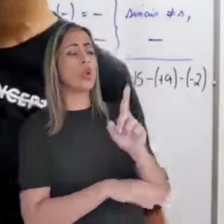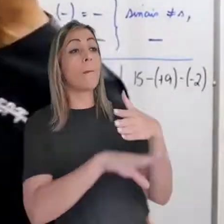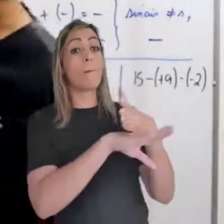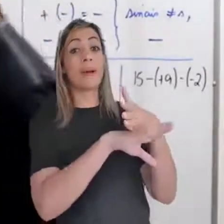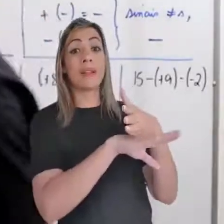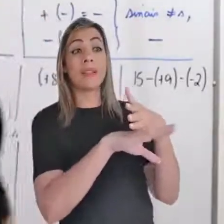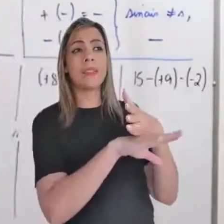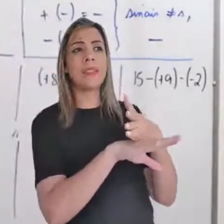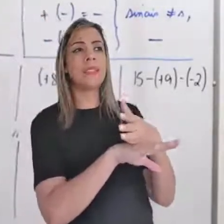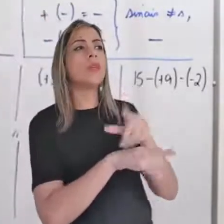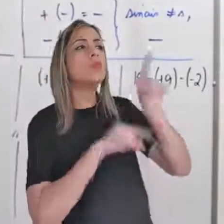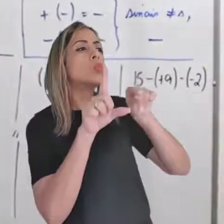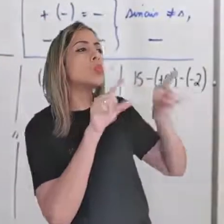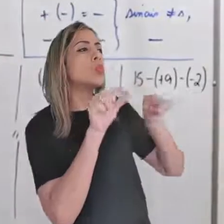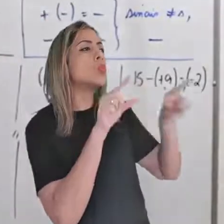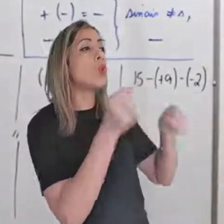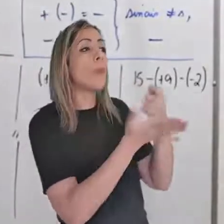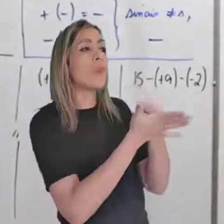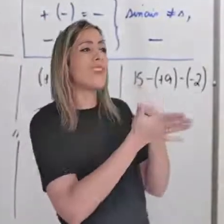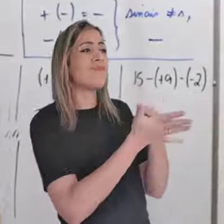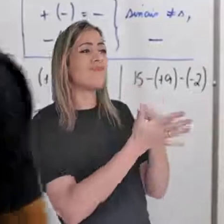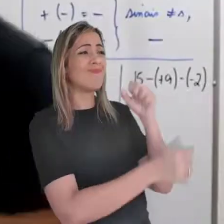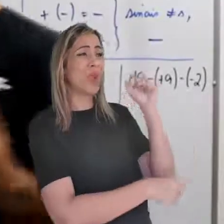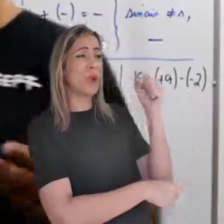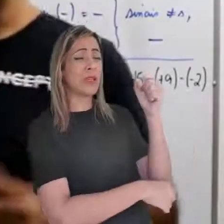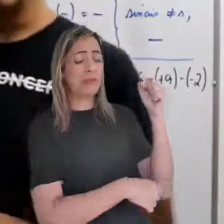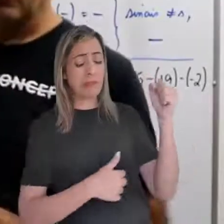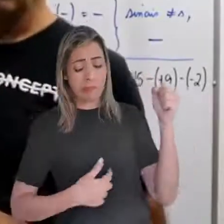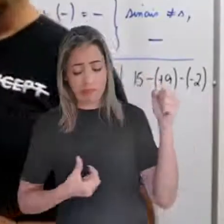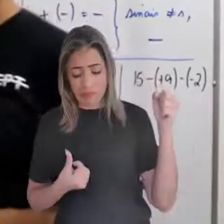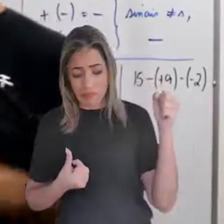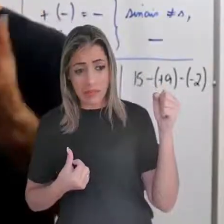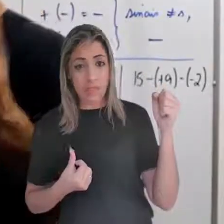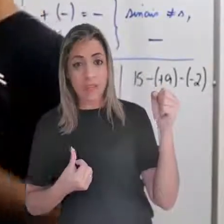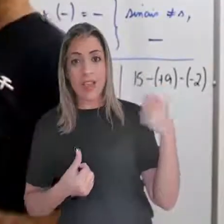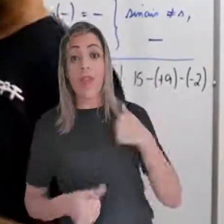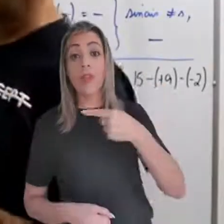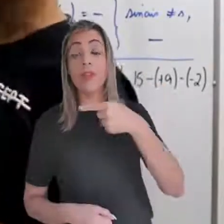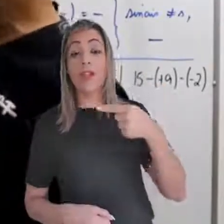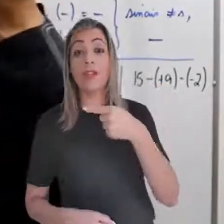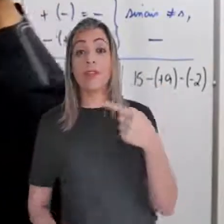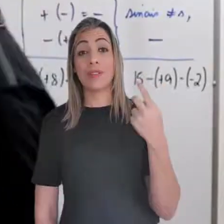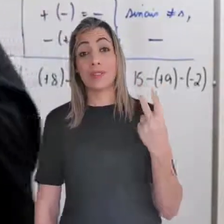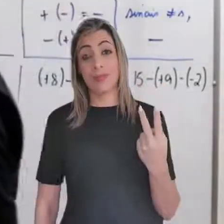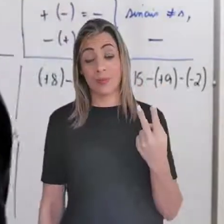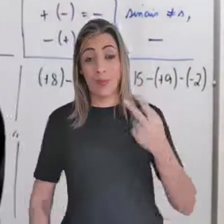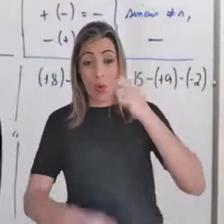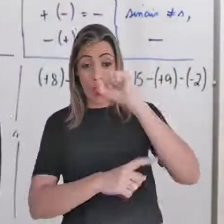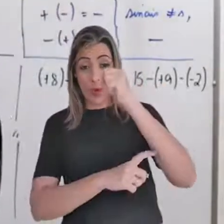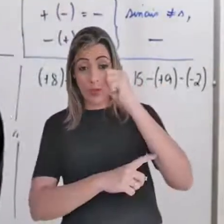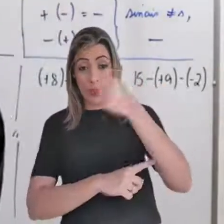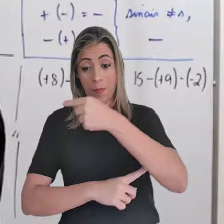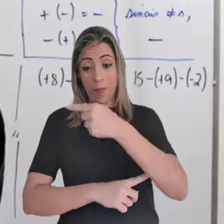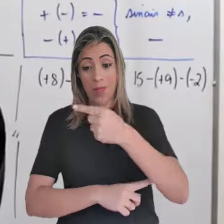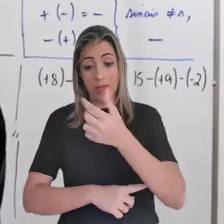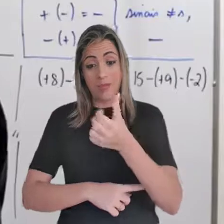gastei 8, portanto, fiquei devendo 2. No fundo, a conta que nós fazemos é